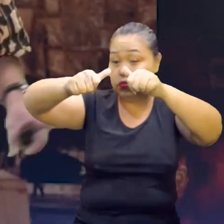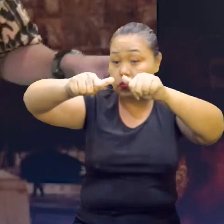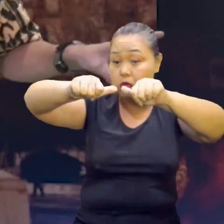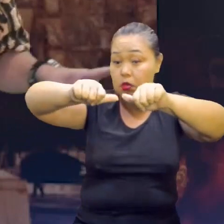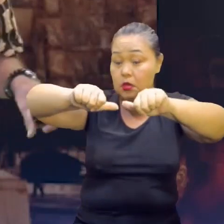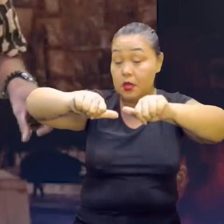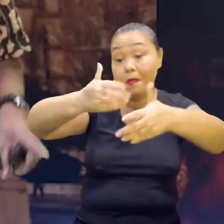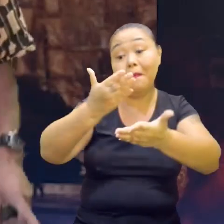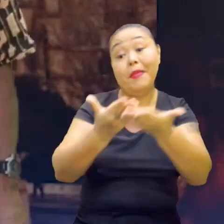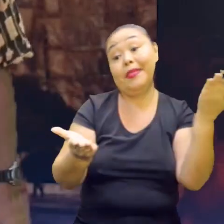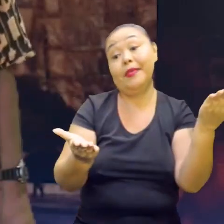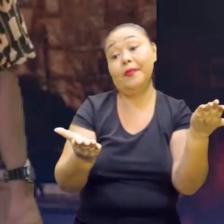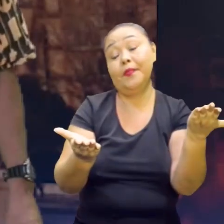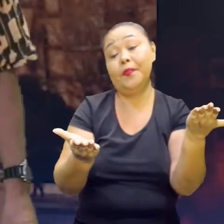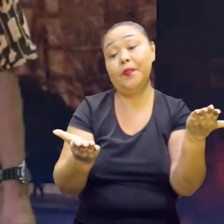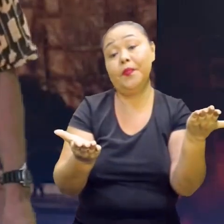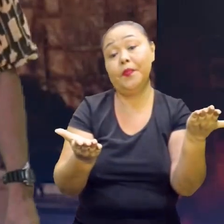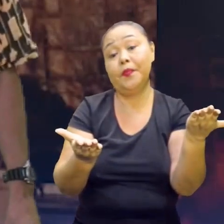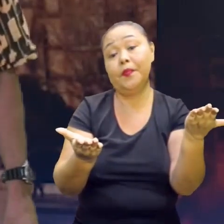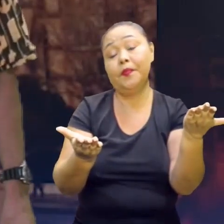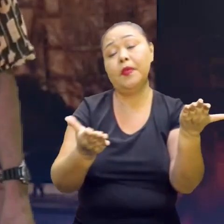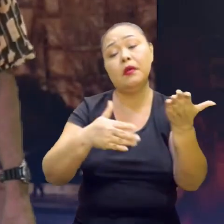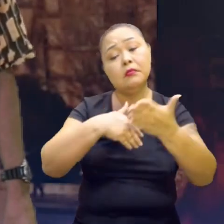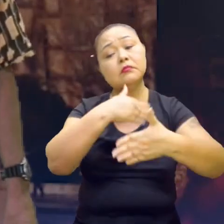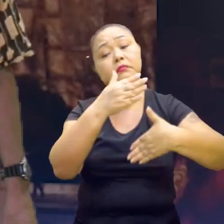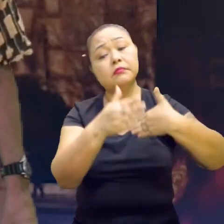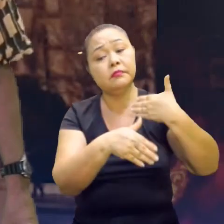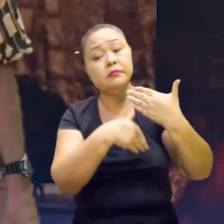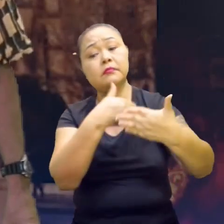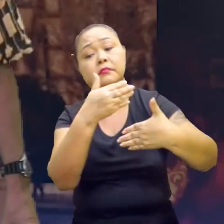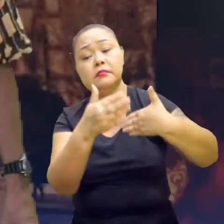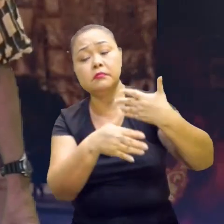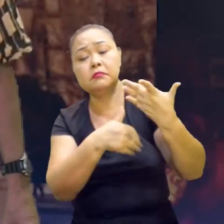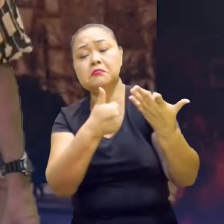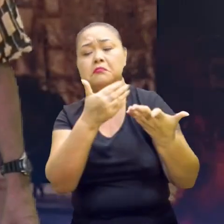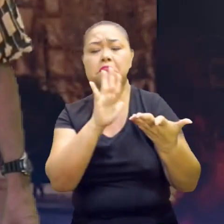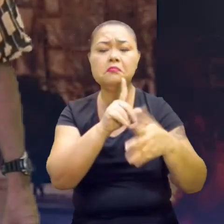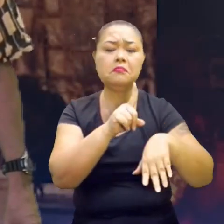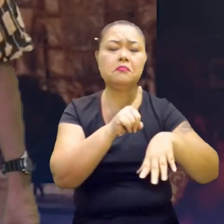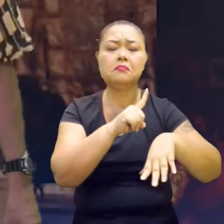E somente com o passar do tempo, a partir de